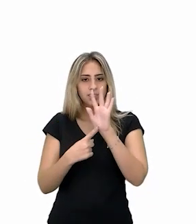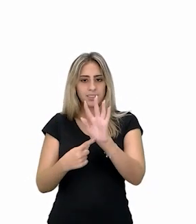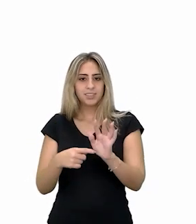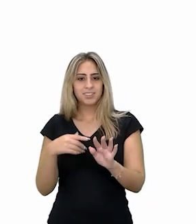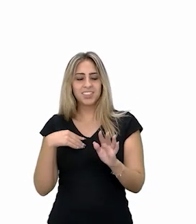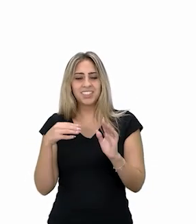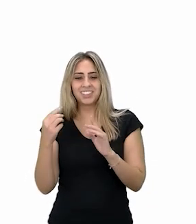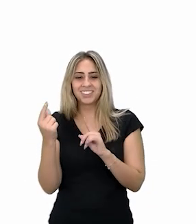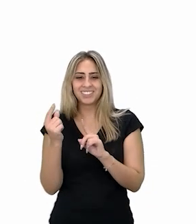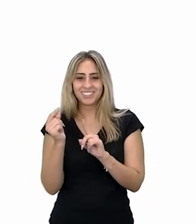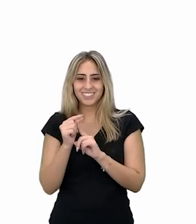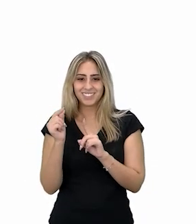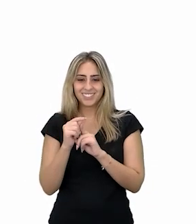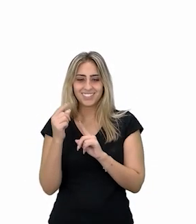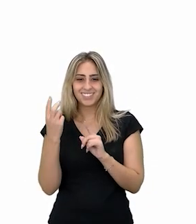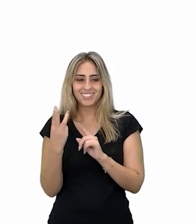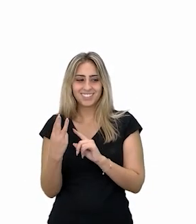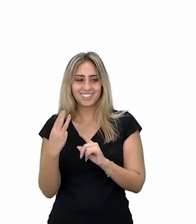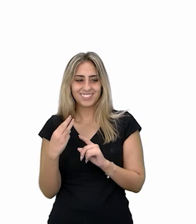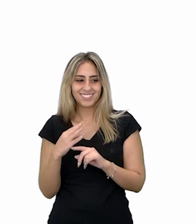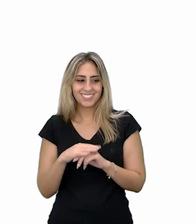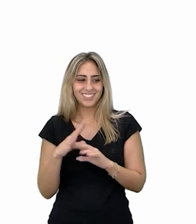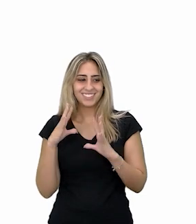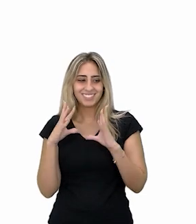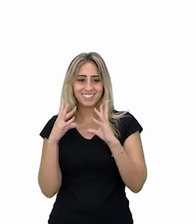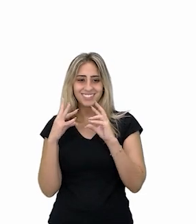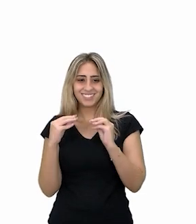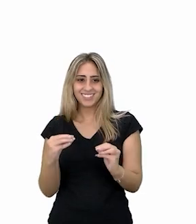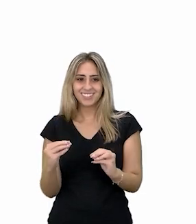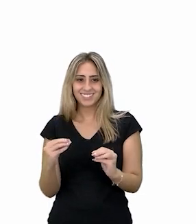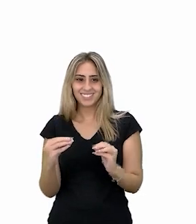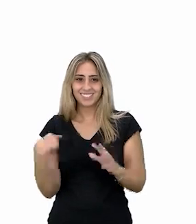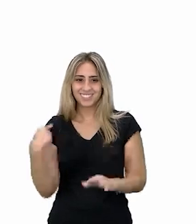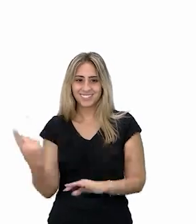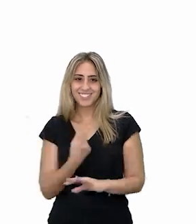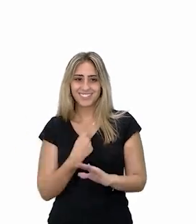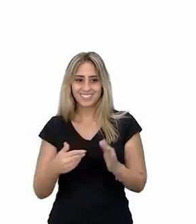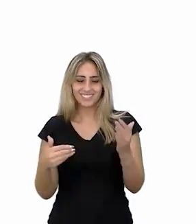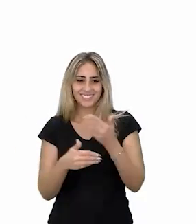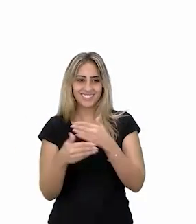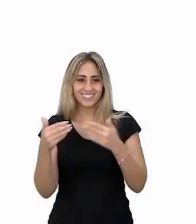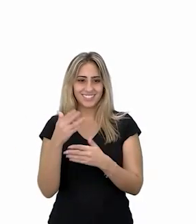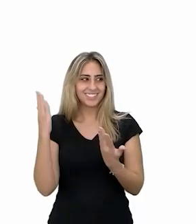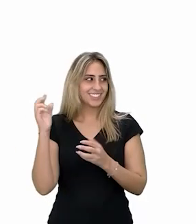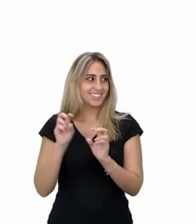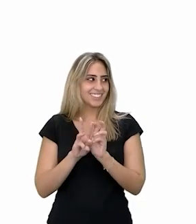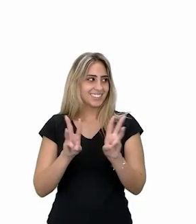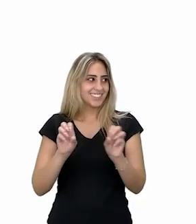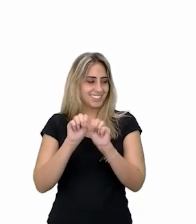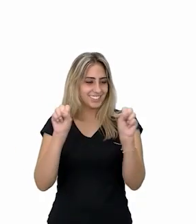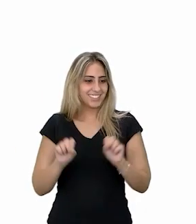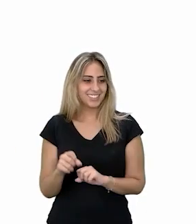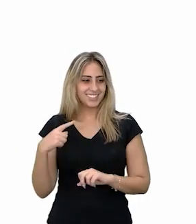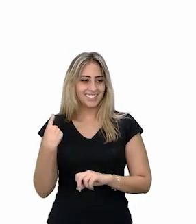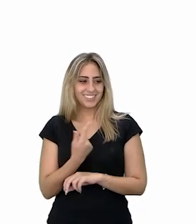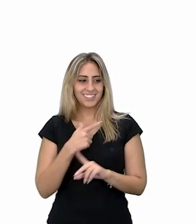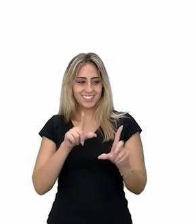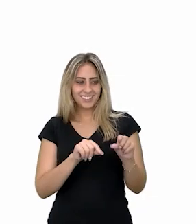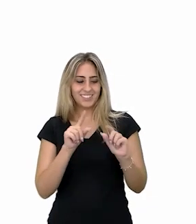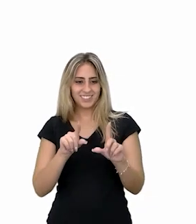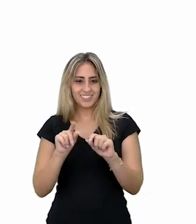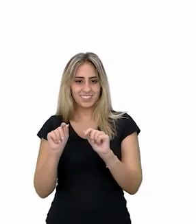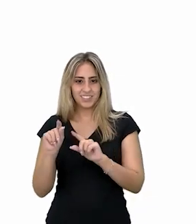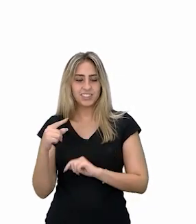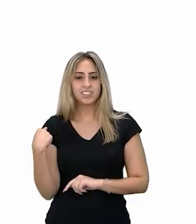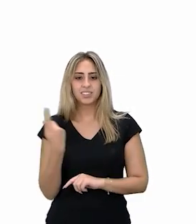3, tá? E aí, dentre aquelas todas que existem na plataforma São Paulo, a gente está selecionando o que